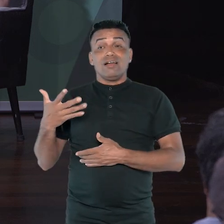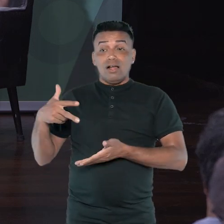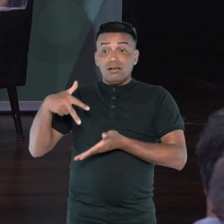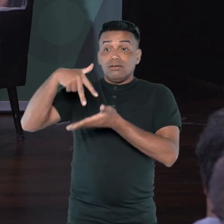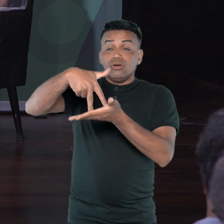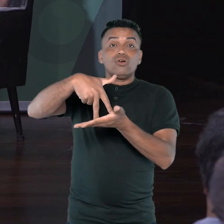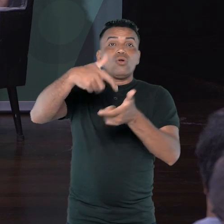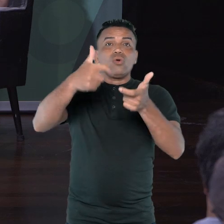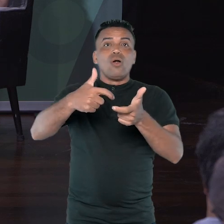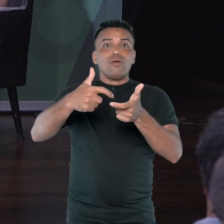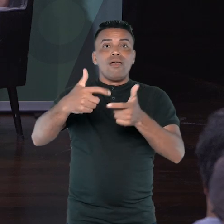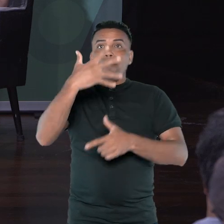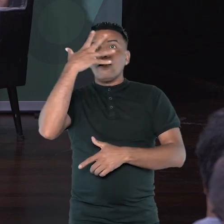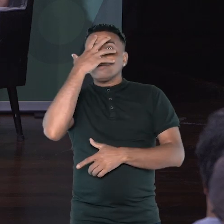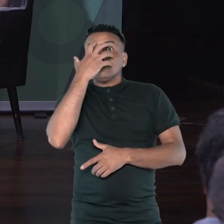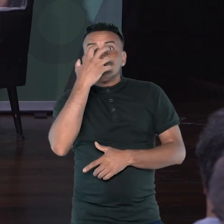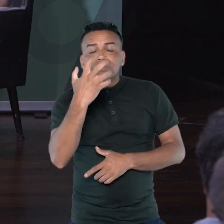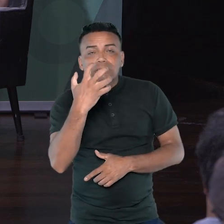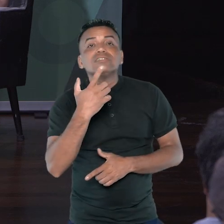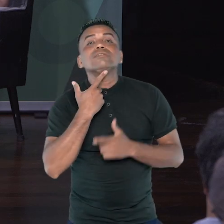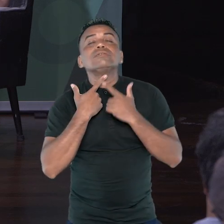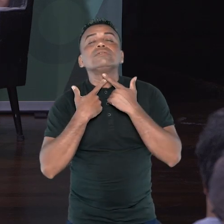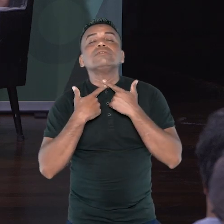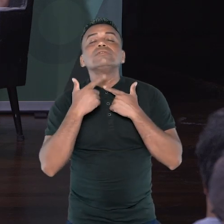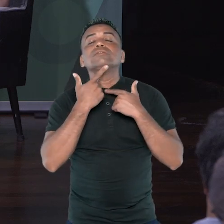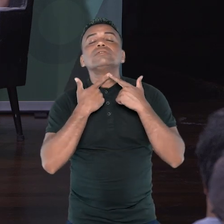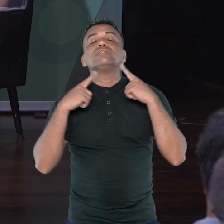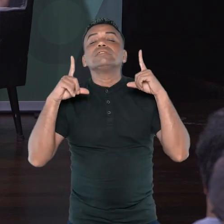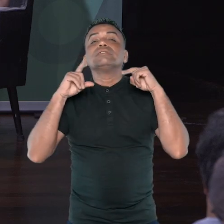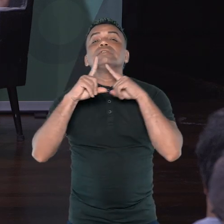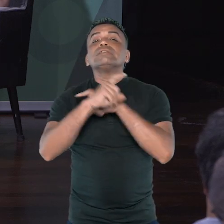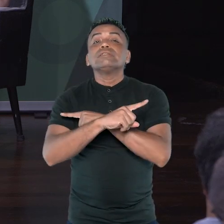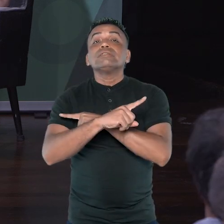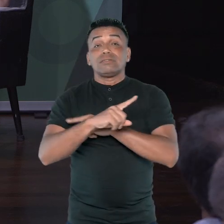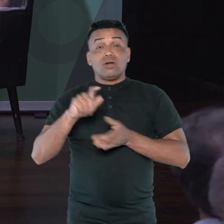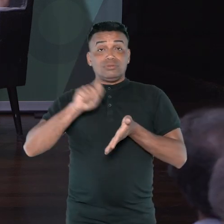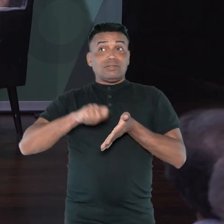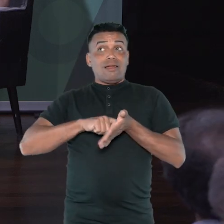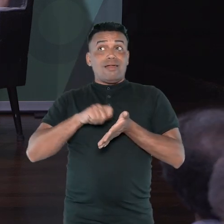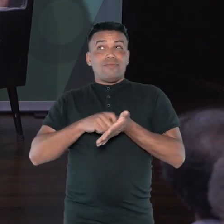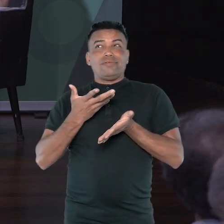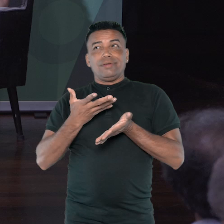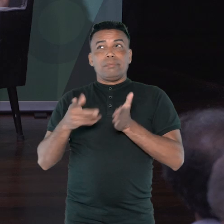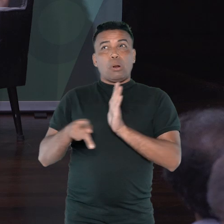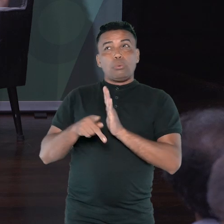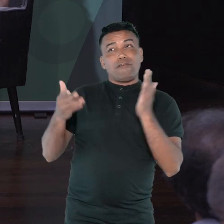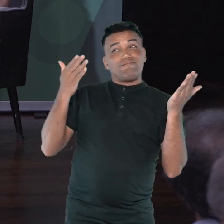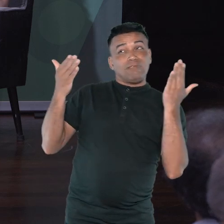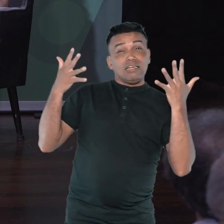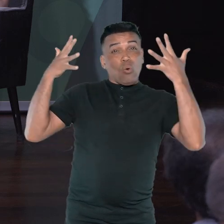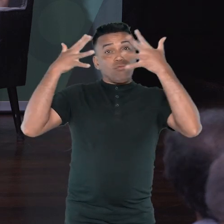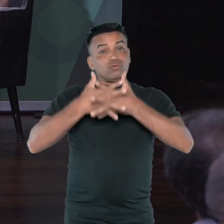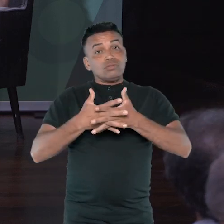lugar de ser causa do desejo do outro. Então, assim, ao mesmo tempo que ele que ele escreve algo que parece um tanto paradoxal e confuso,